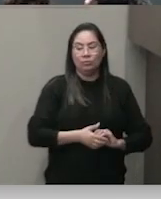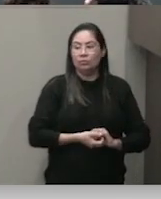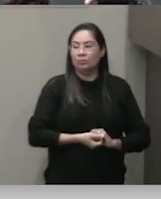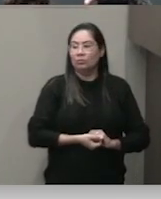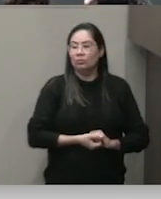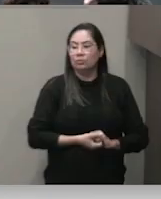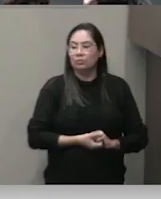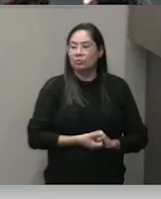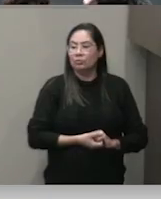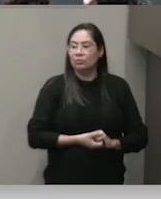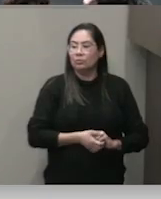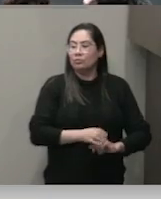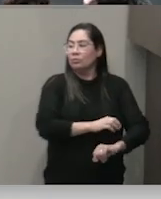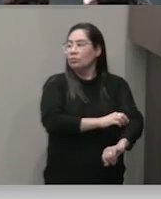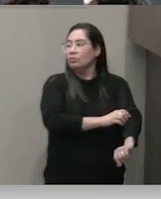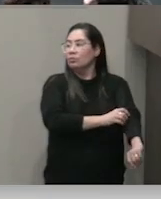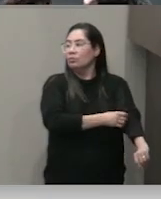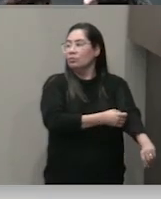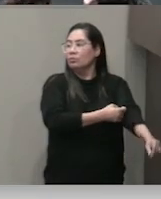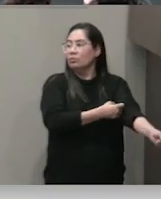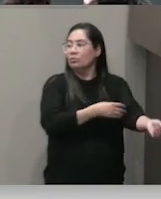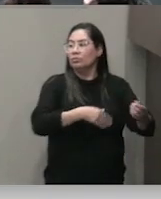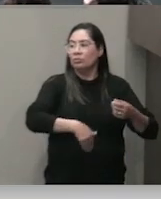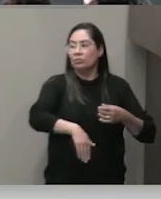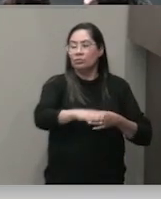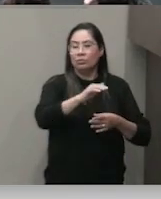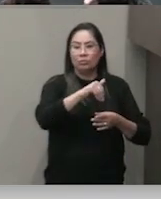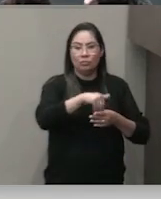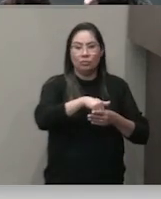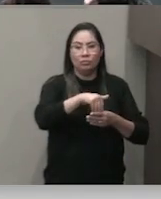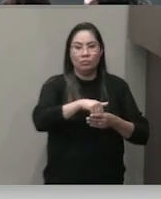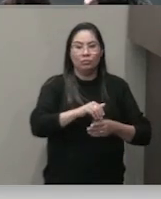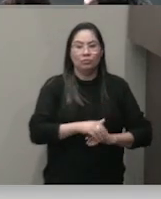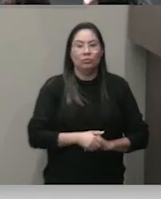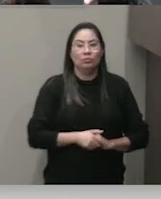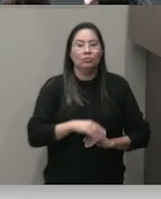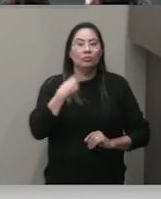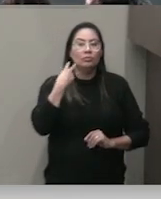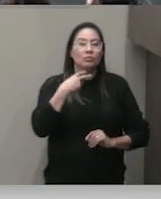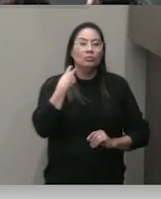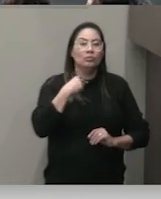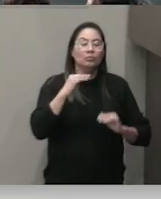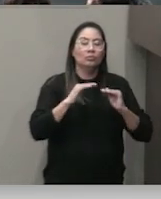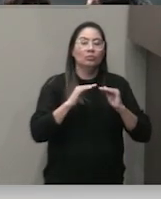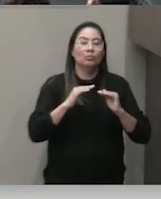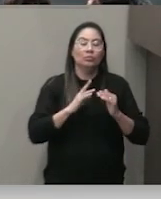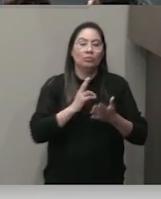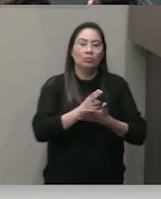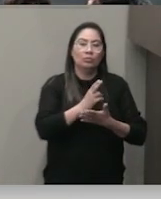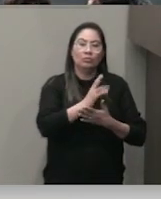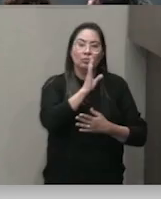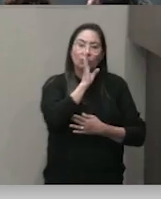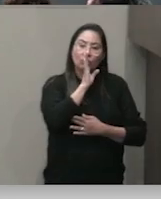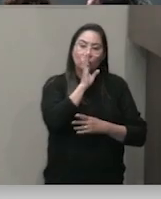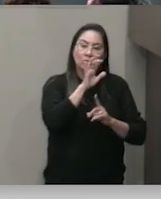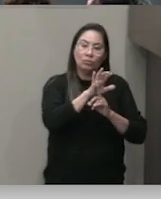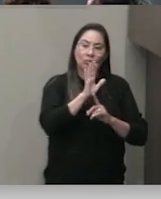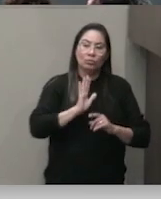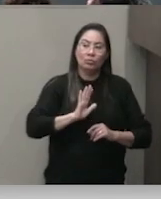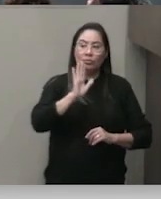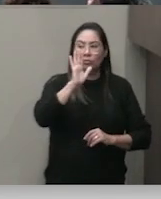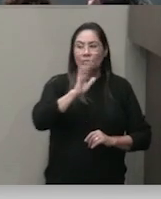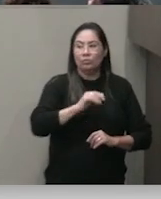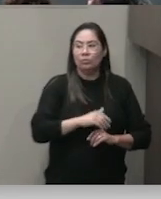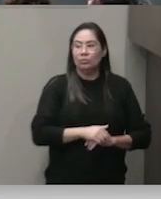Só um minutinho. Em votação. Os vereadores concordam, permaneçam como estão, os contrários se manifestem. Aprovado o